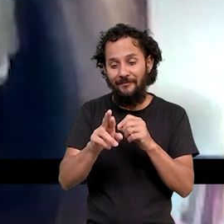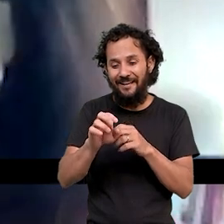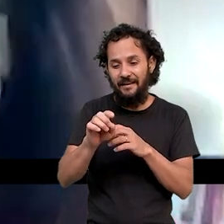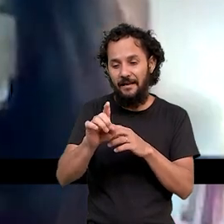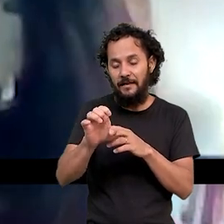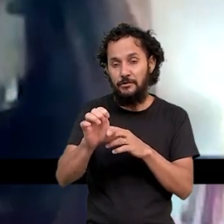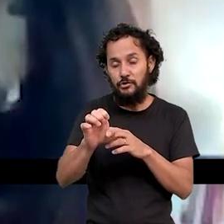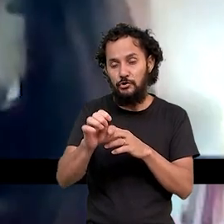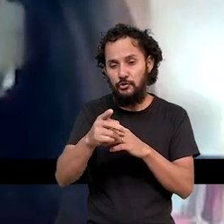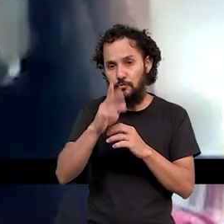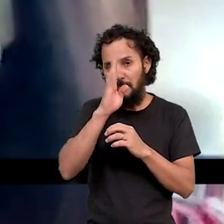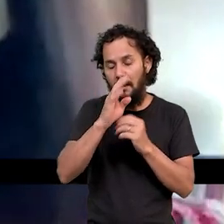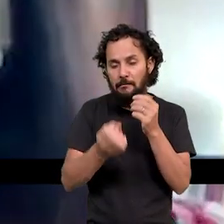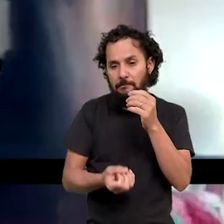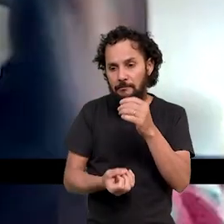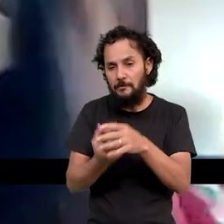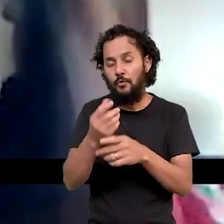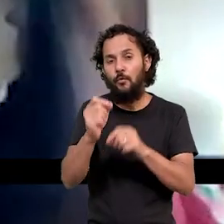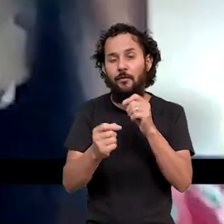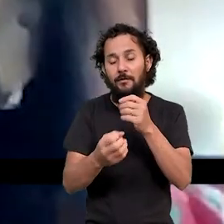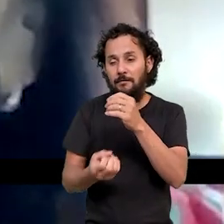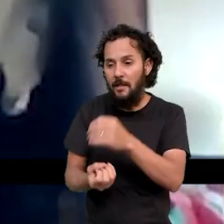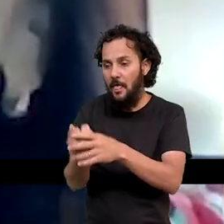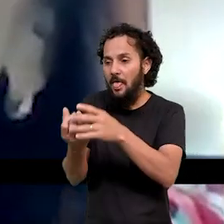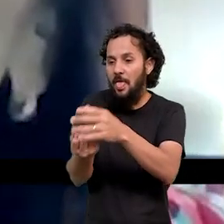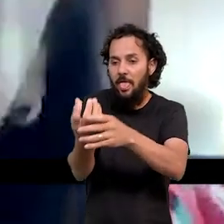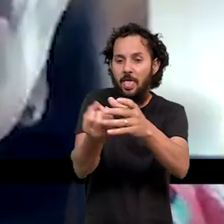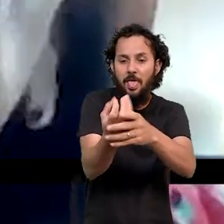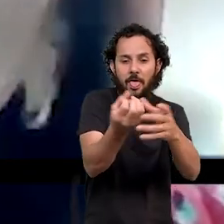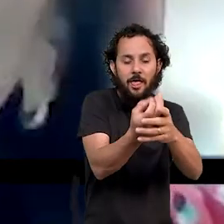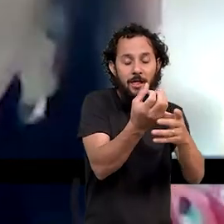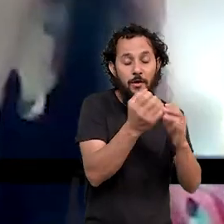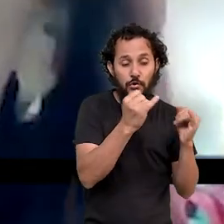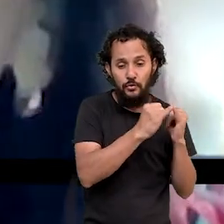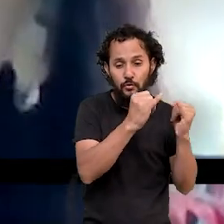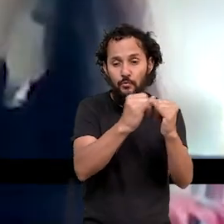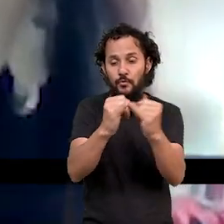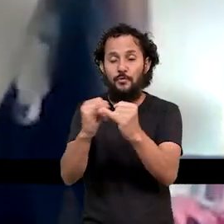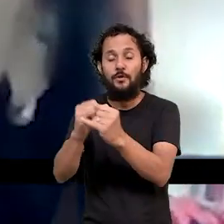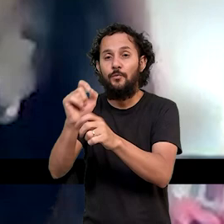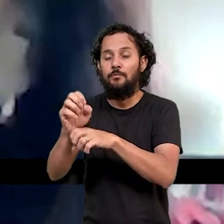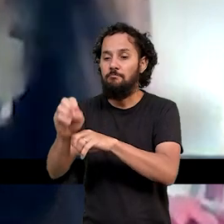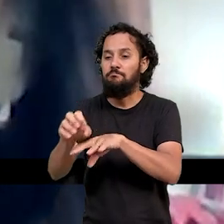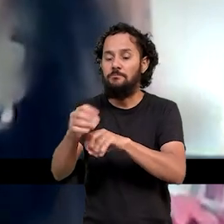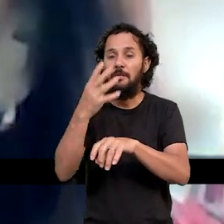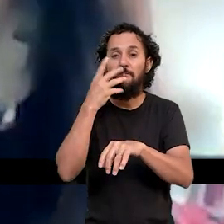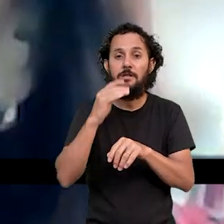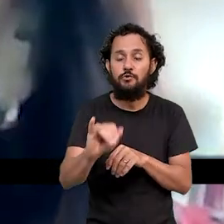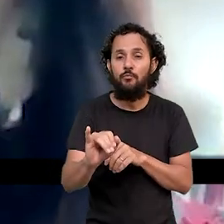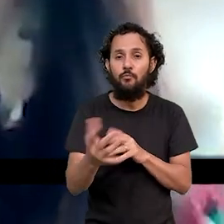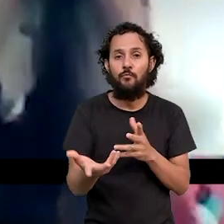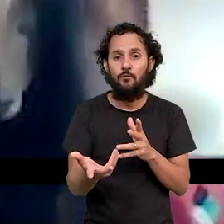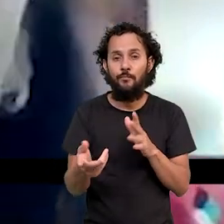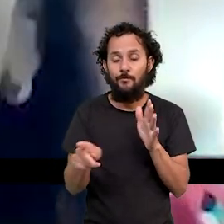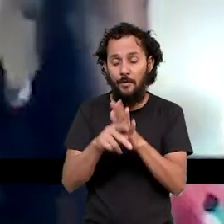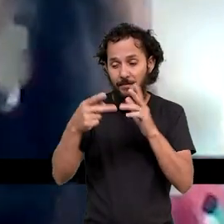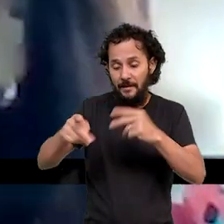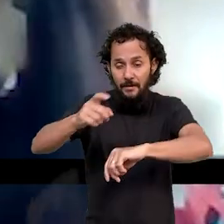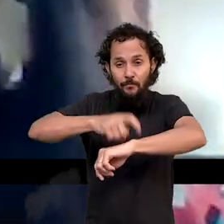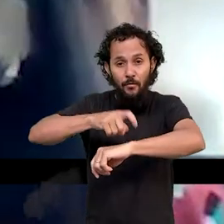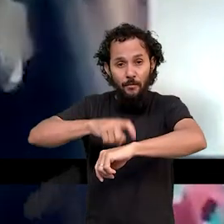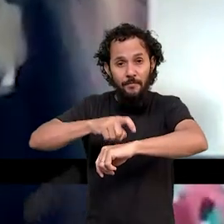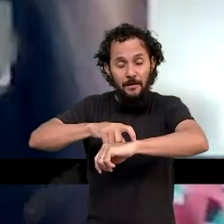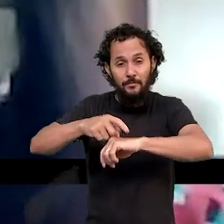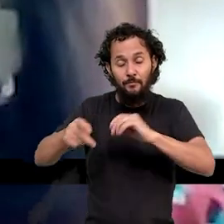no Brasil de implantação de instituições de educação infantil, naquele